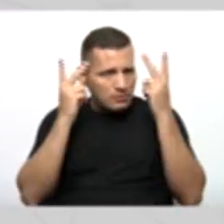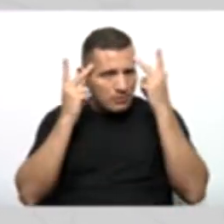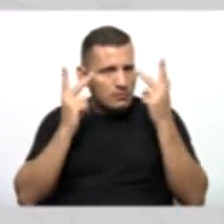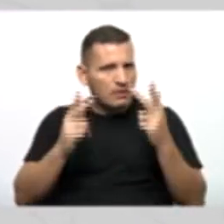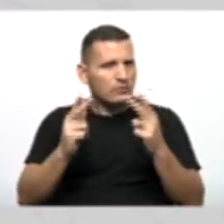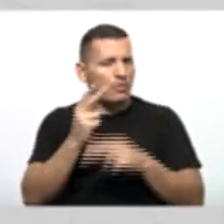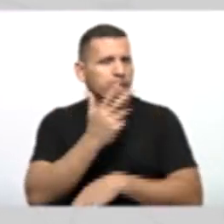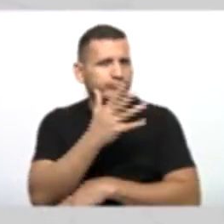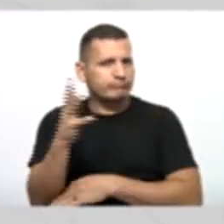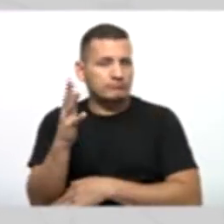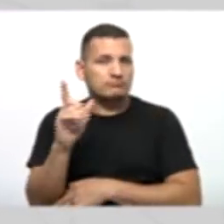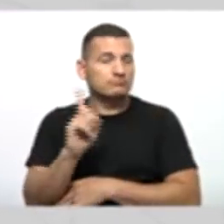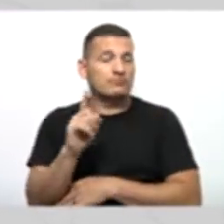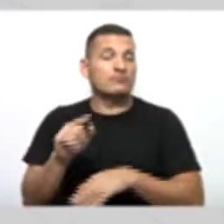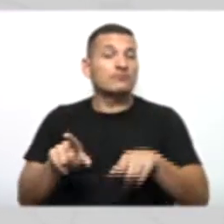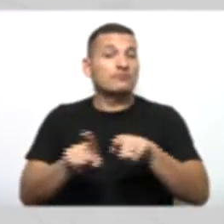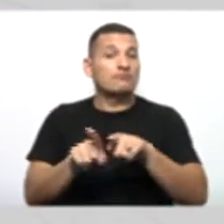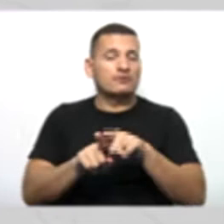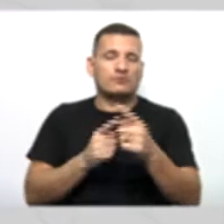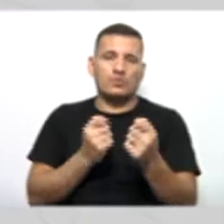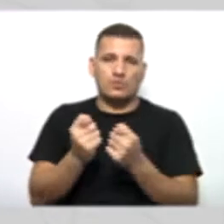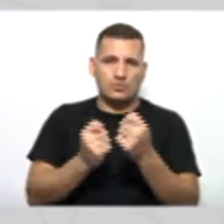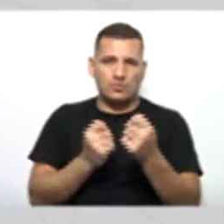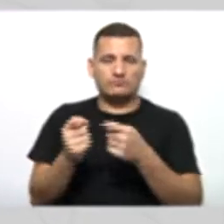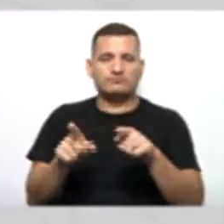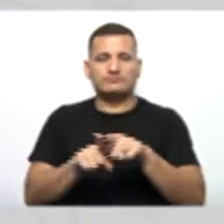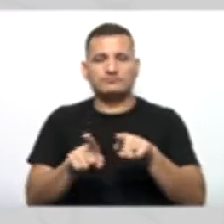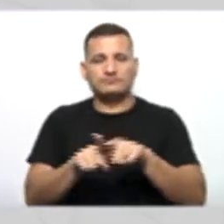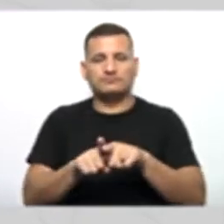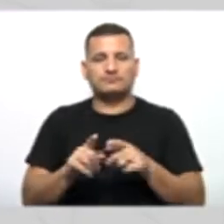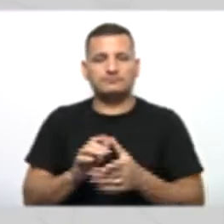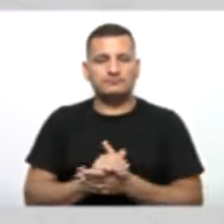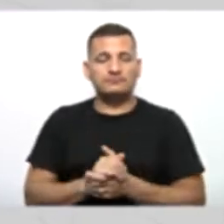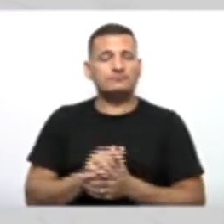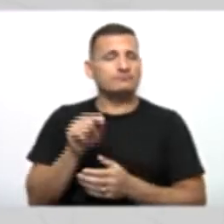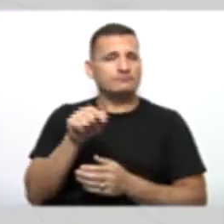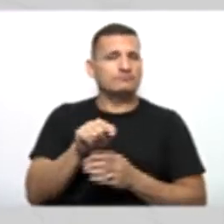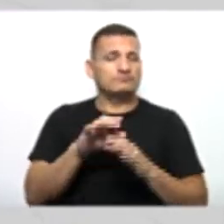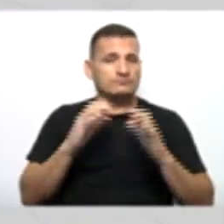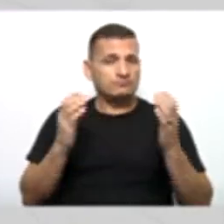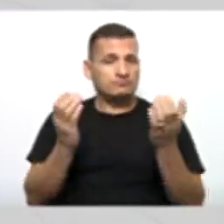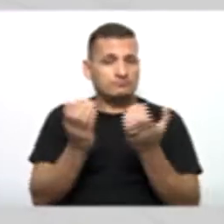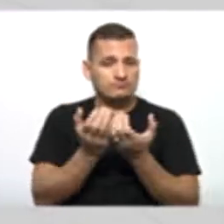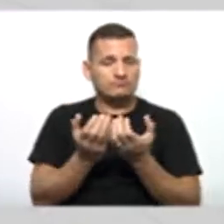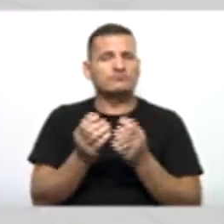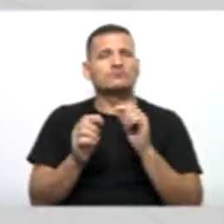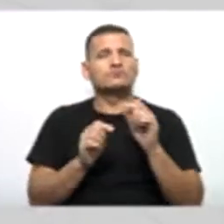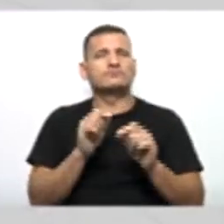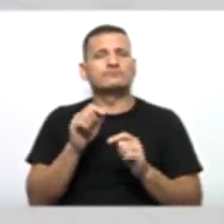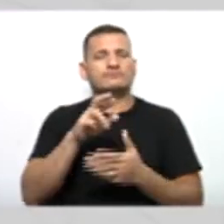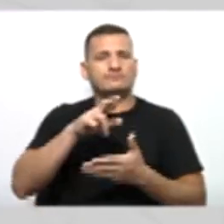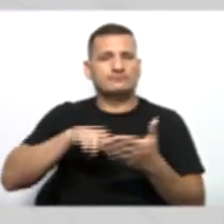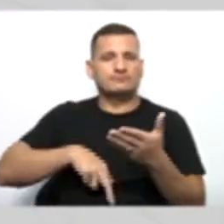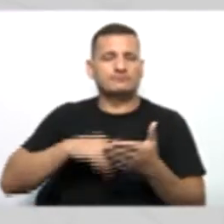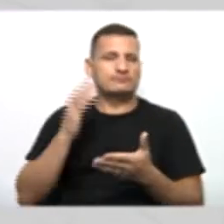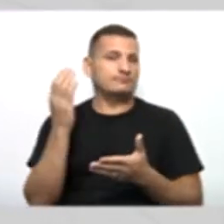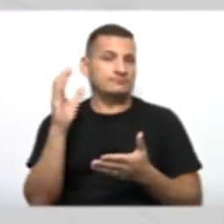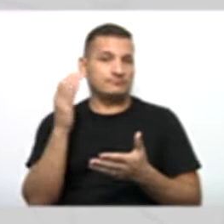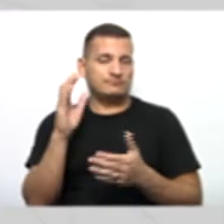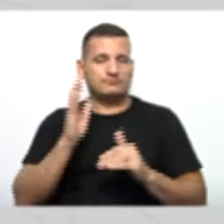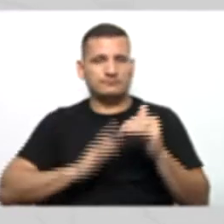também econômicos. Então, nessa conferência, através de relatórios de cientistas,